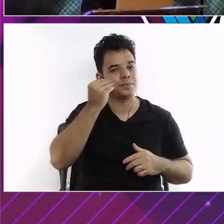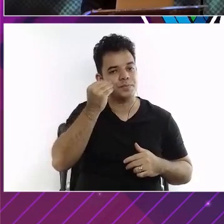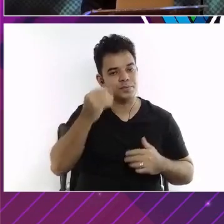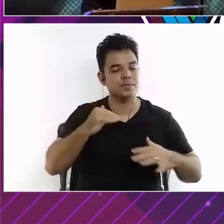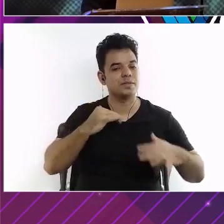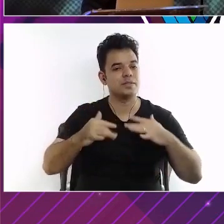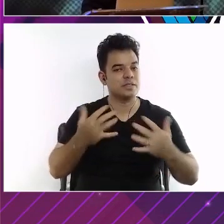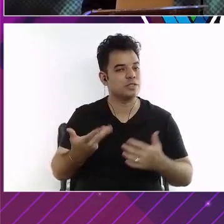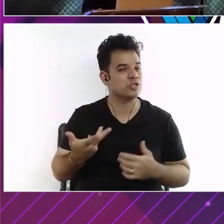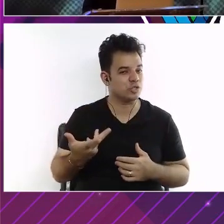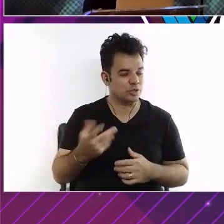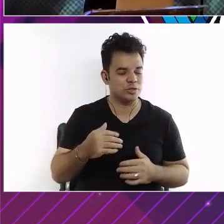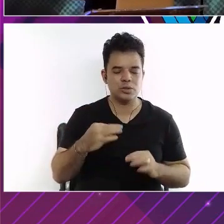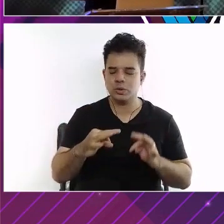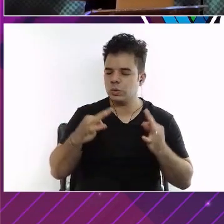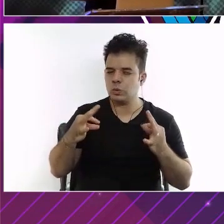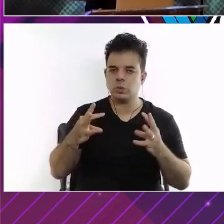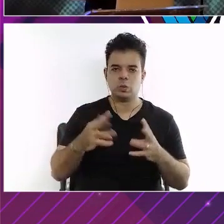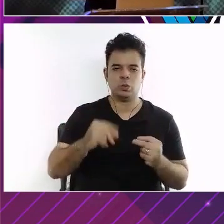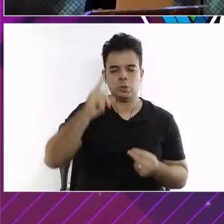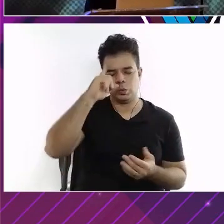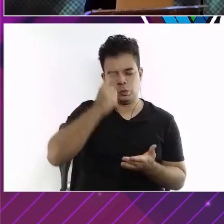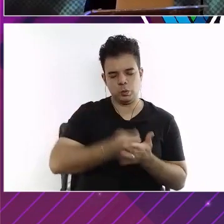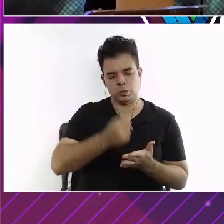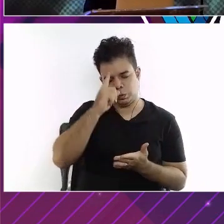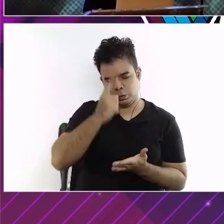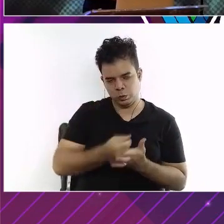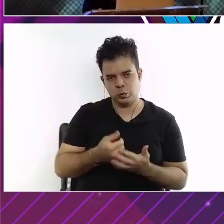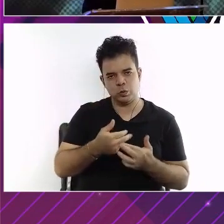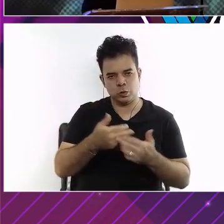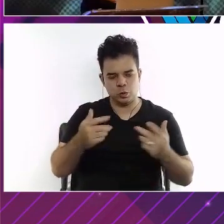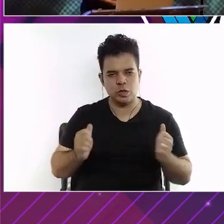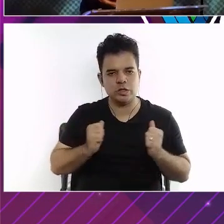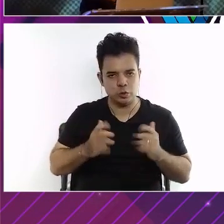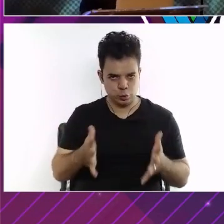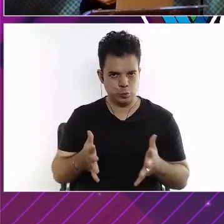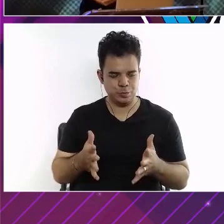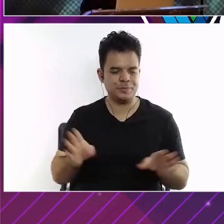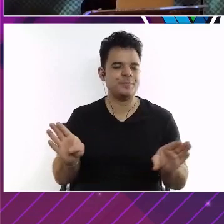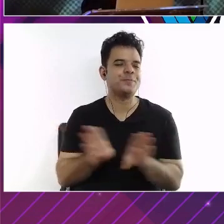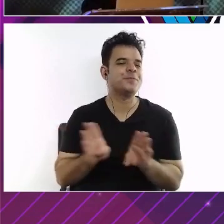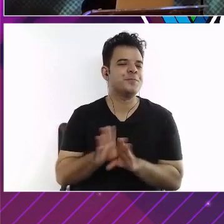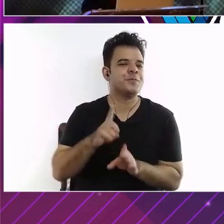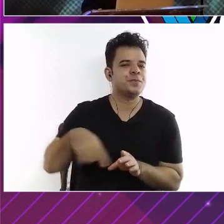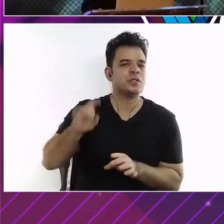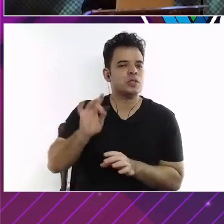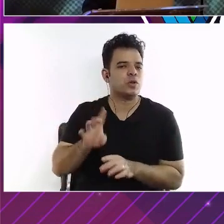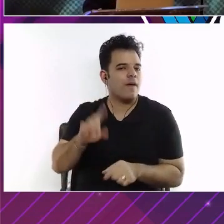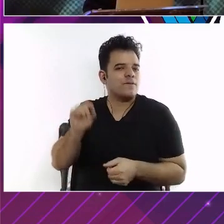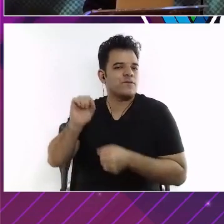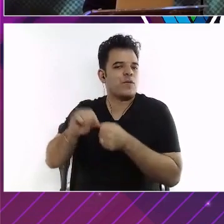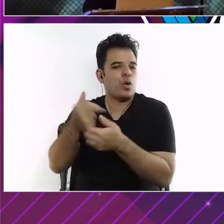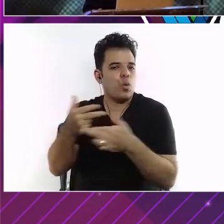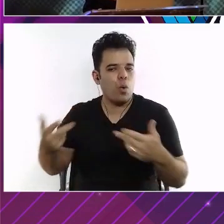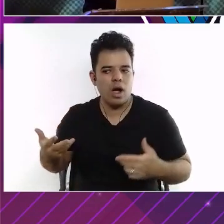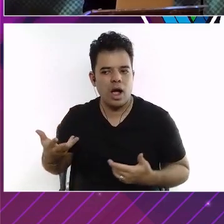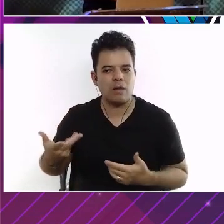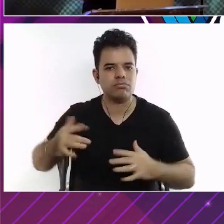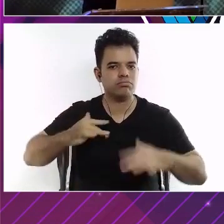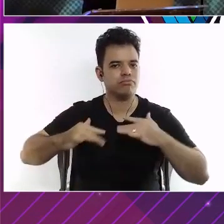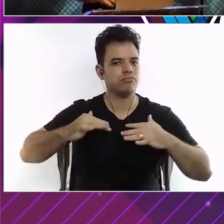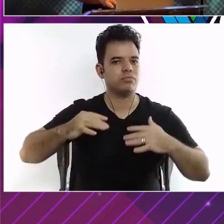os níveis, das decisões às ações. O problema não é a gente agir de forma ágil, decidindo como